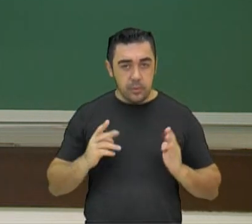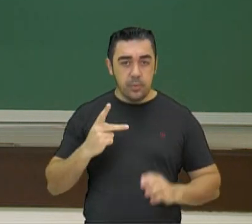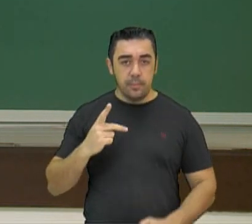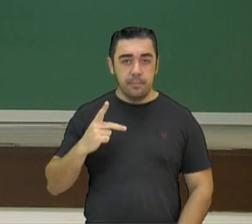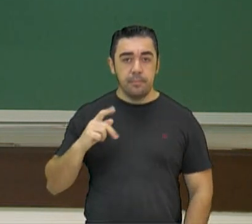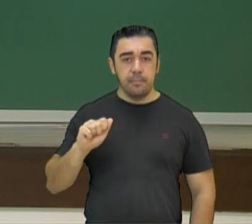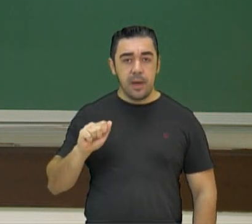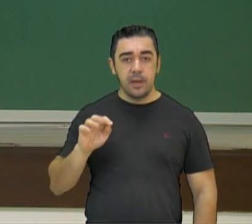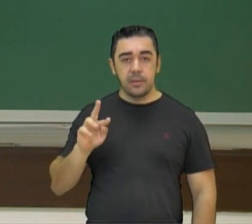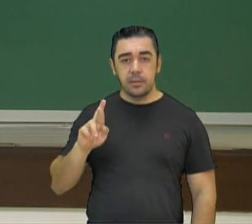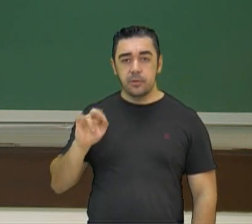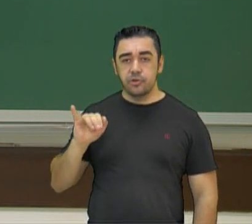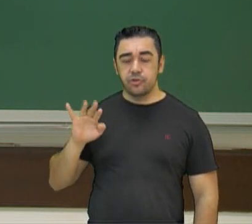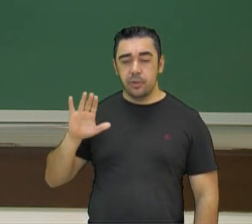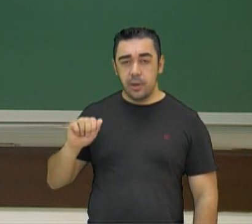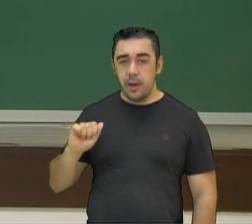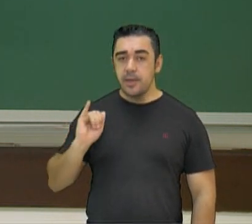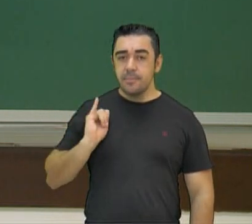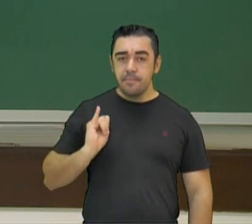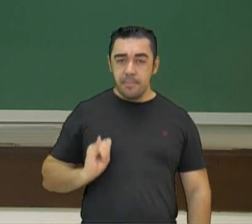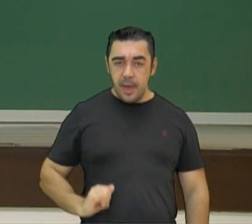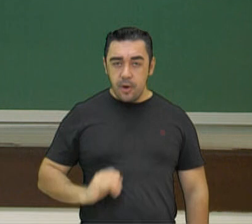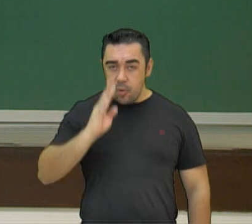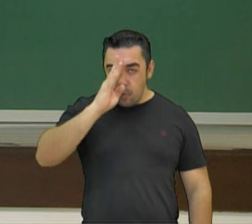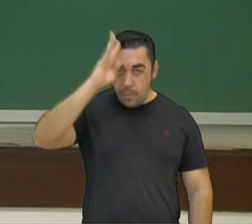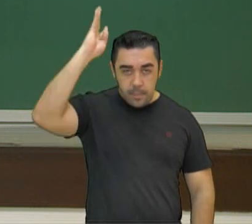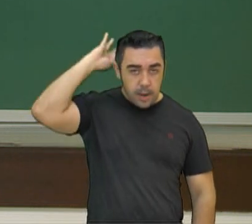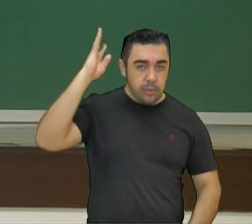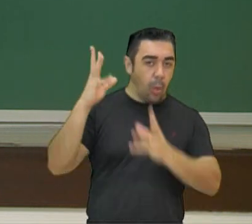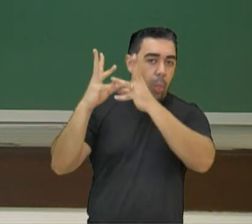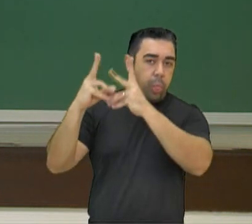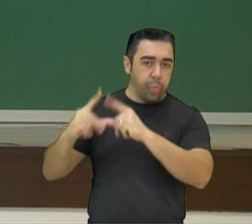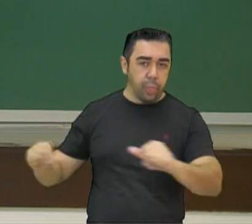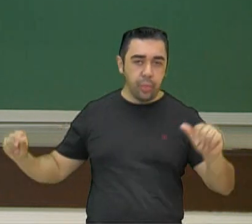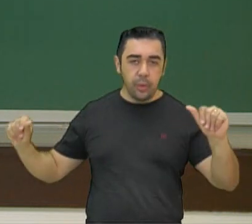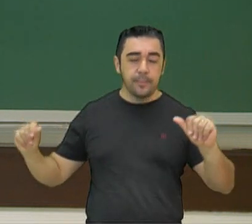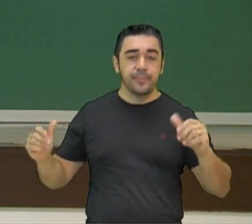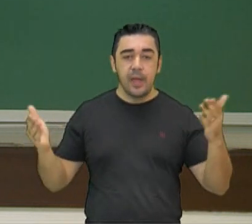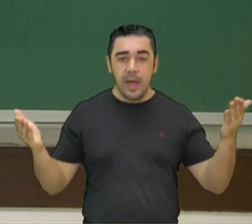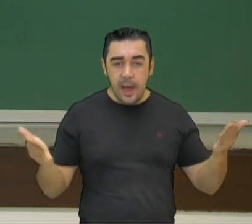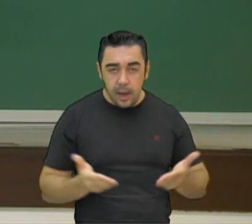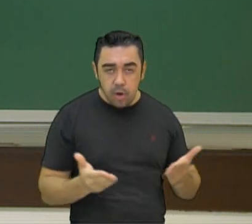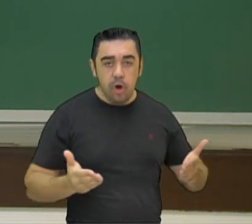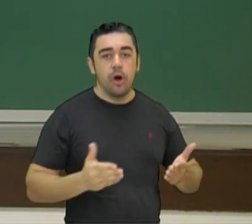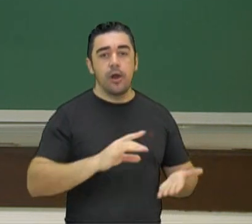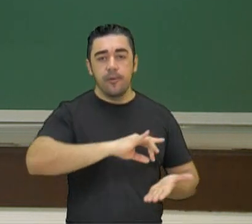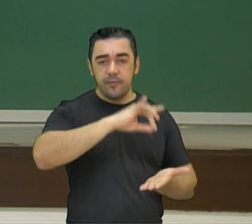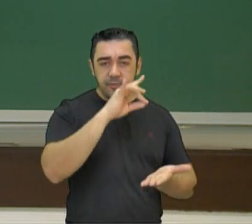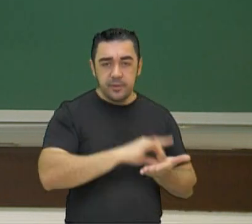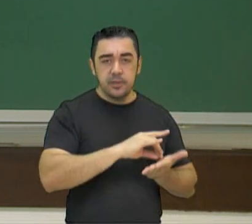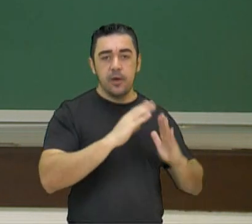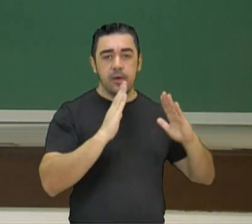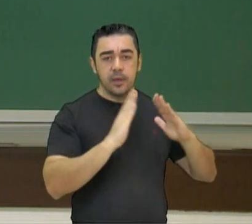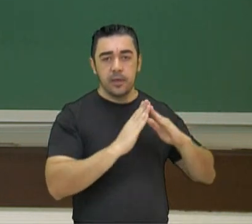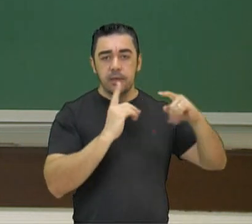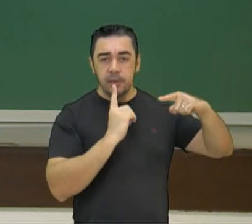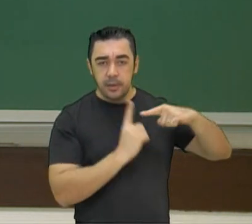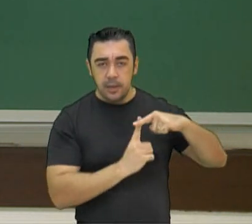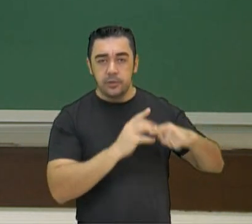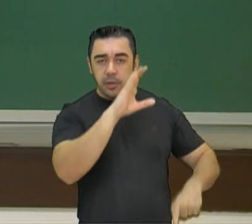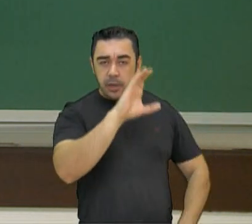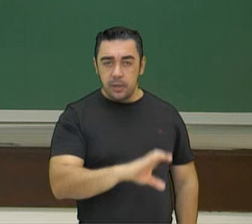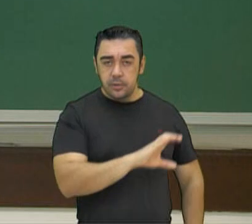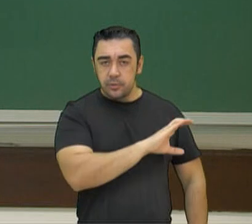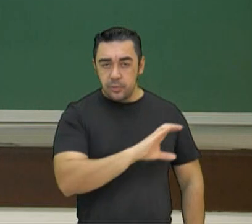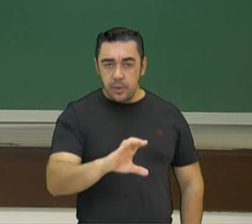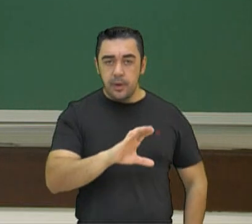não tinha mais Império Romano. Agora, a Igreja Católica já é a religião oficial dentro do Império